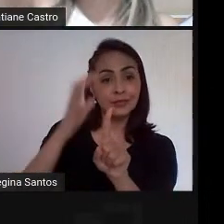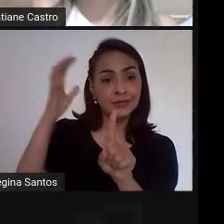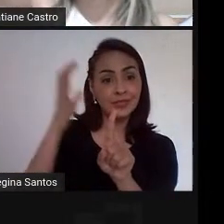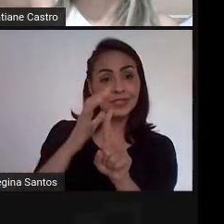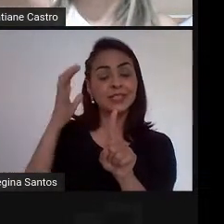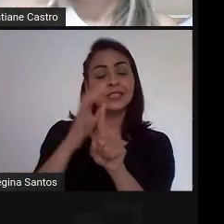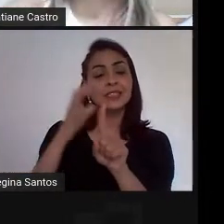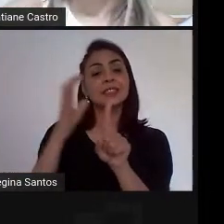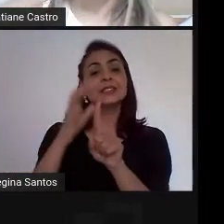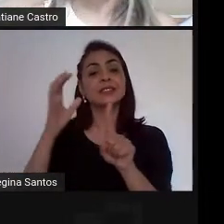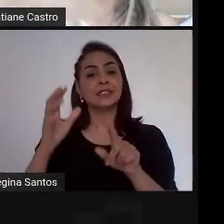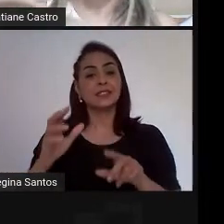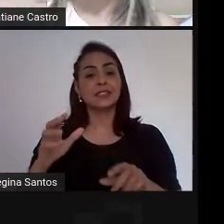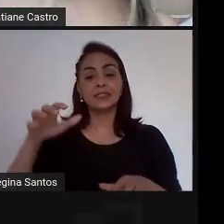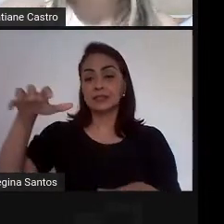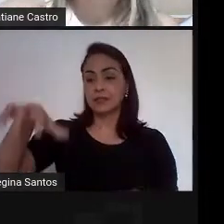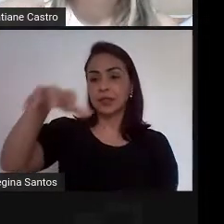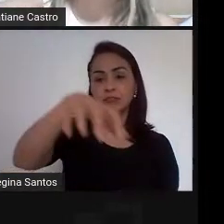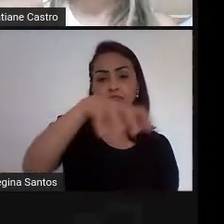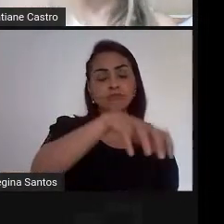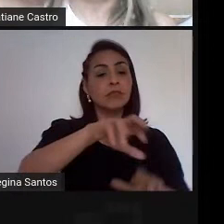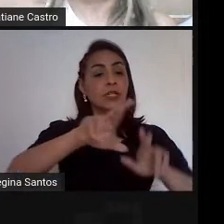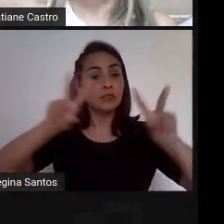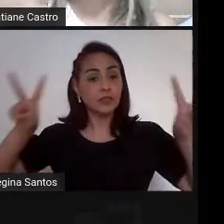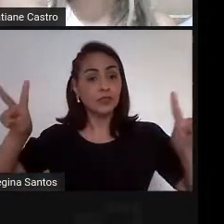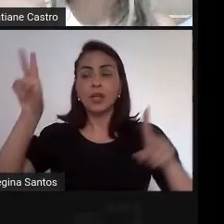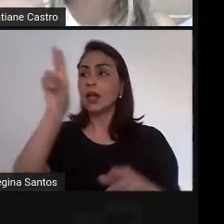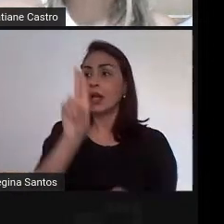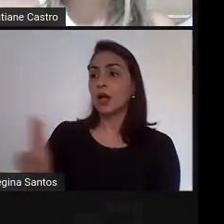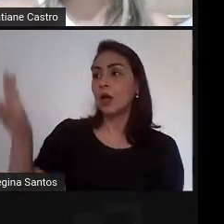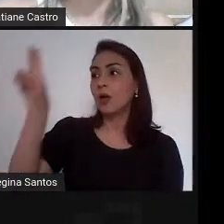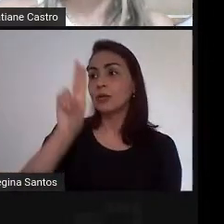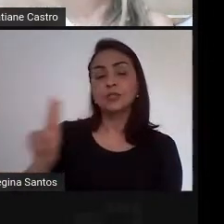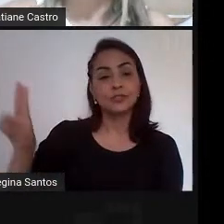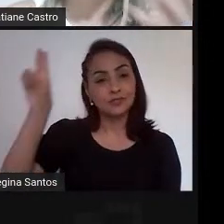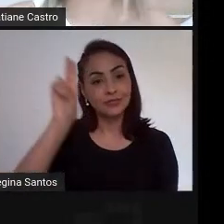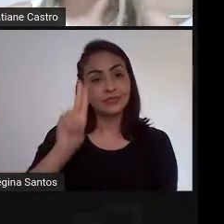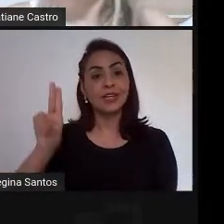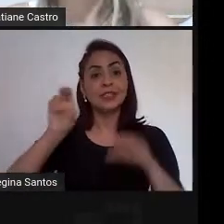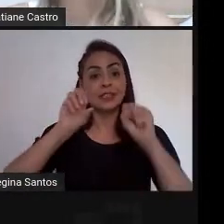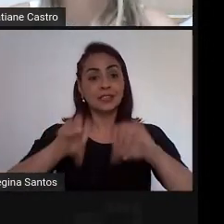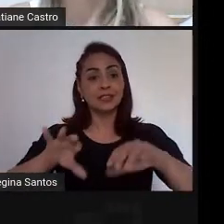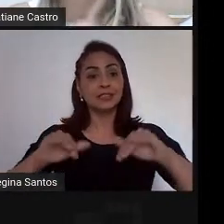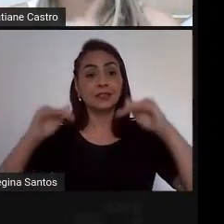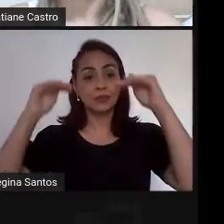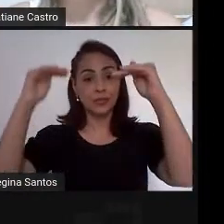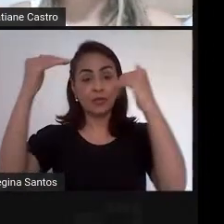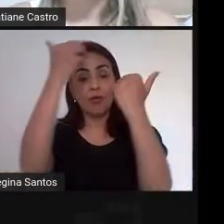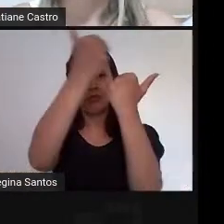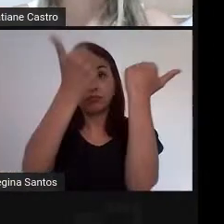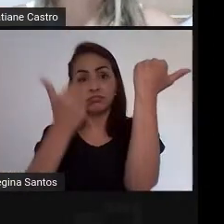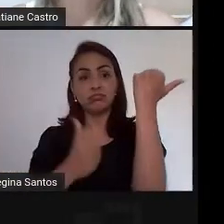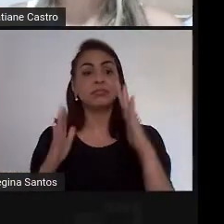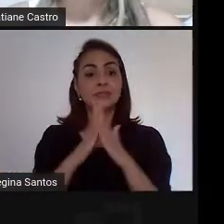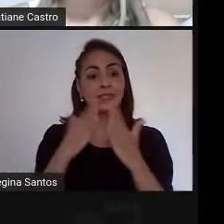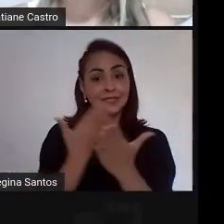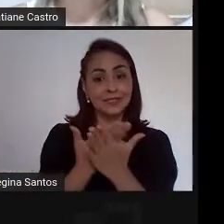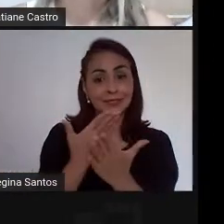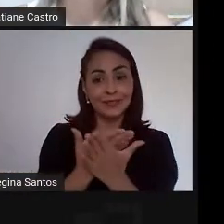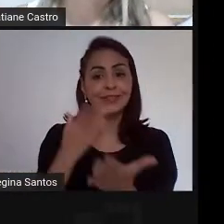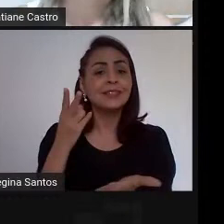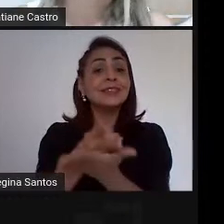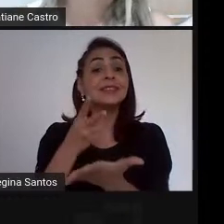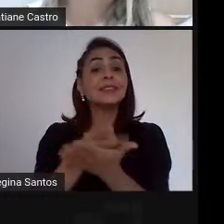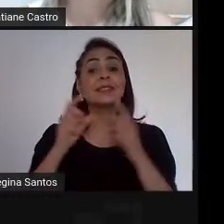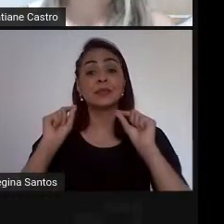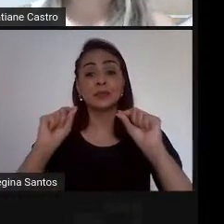instâncias, né? A universidade, as instâncias superiores à universidade, à escola, buscando fazer essa